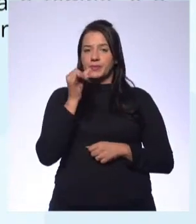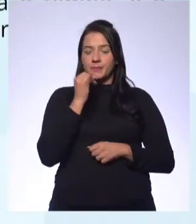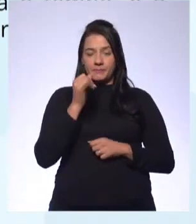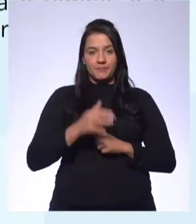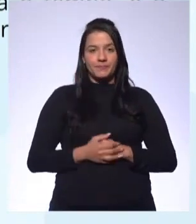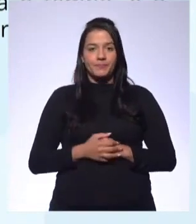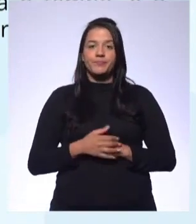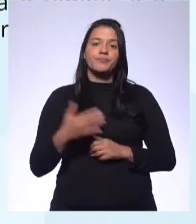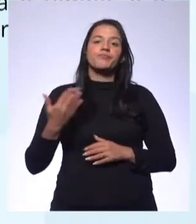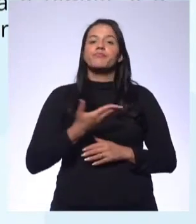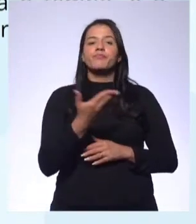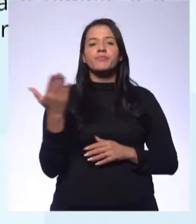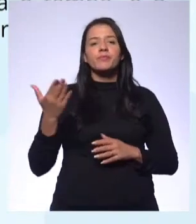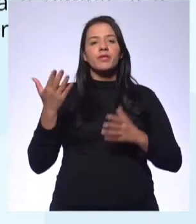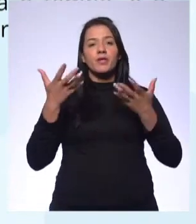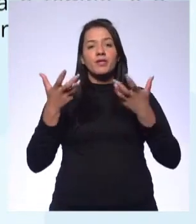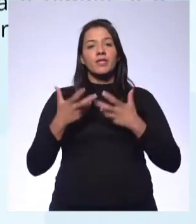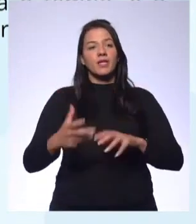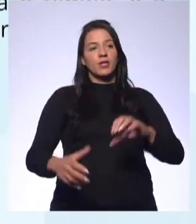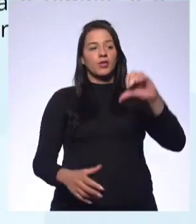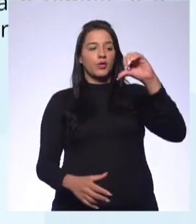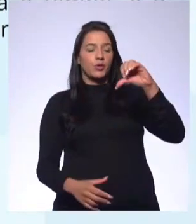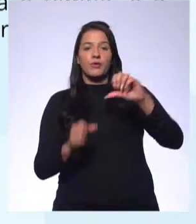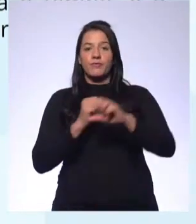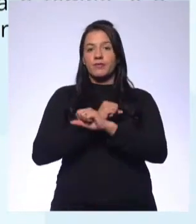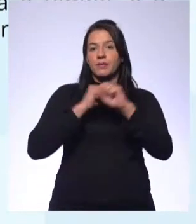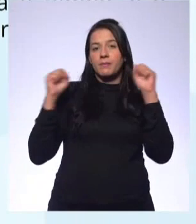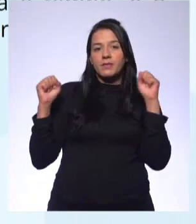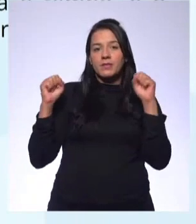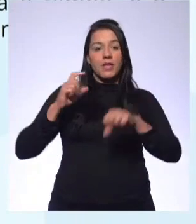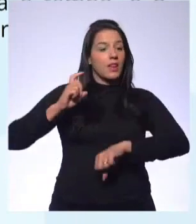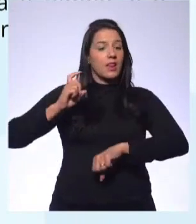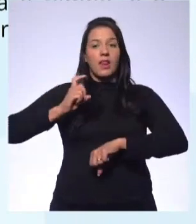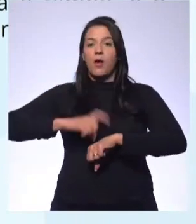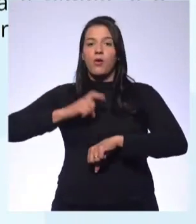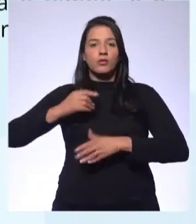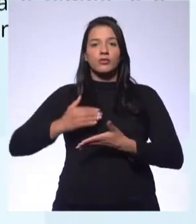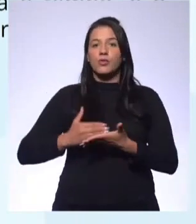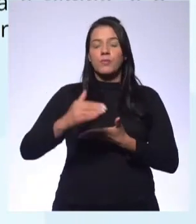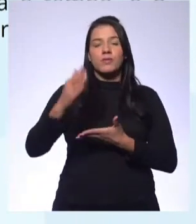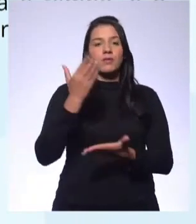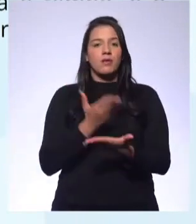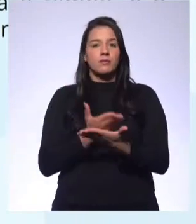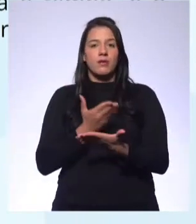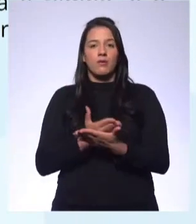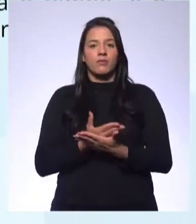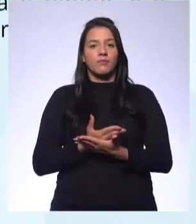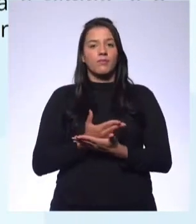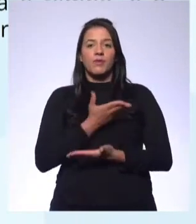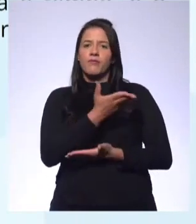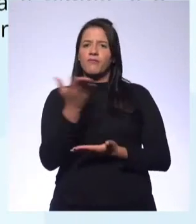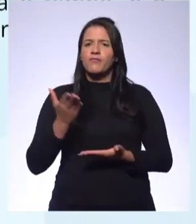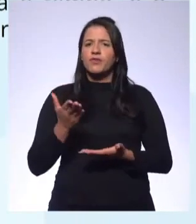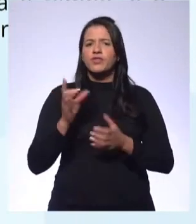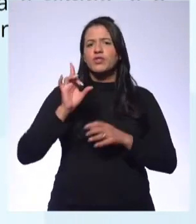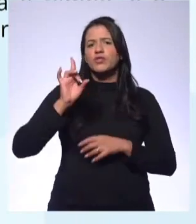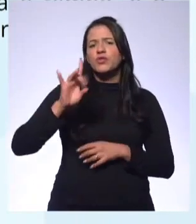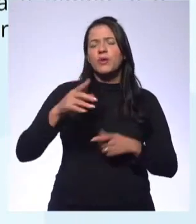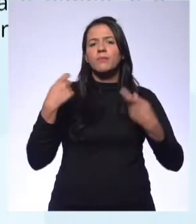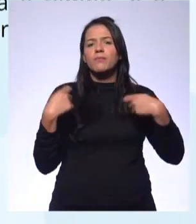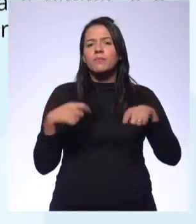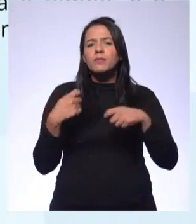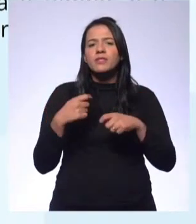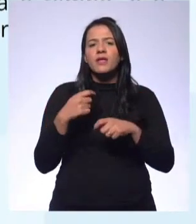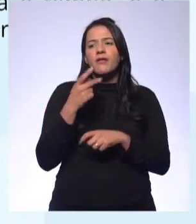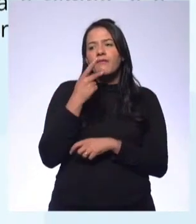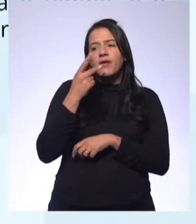vamos supor que fossem 9 da manhã, bem na hora de começar as aulas. Você só teria de sussurrar